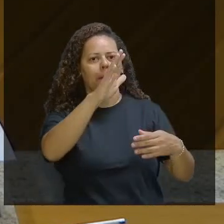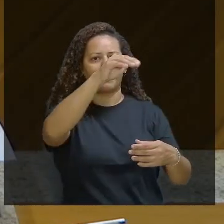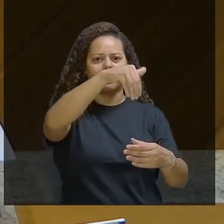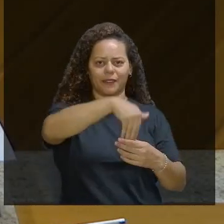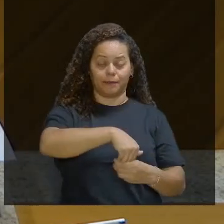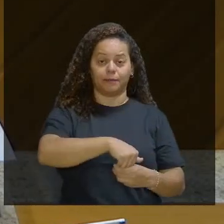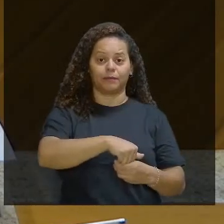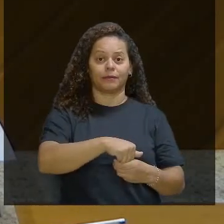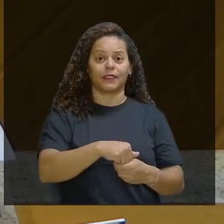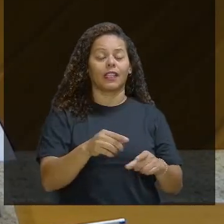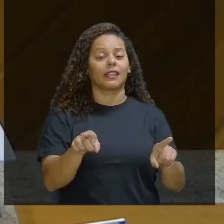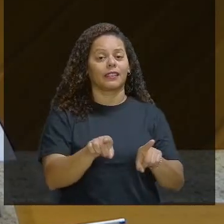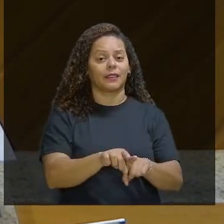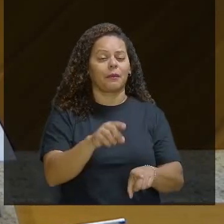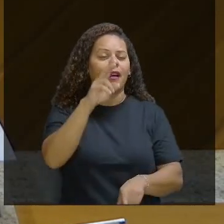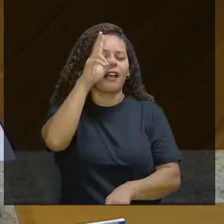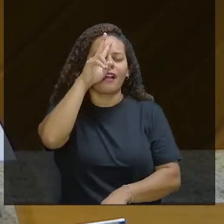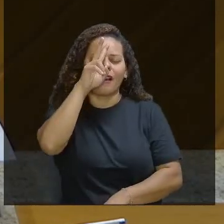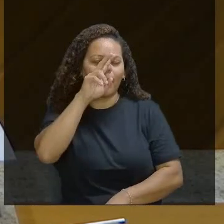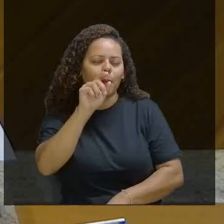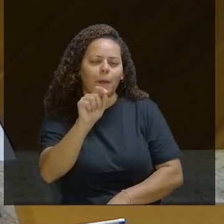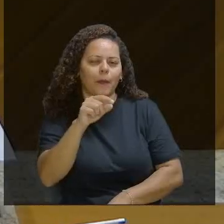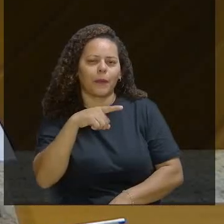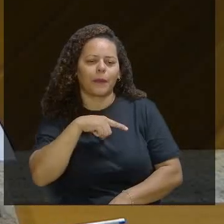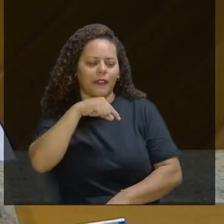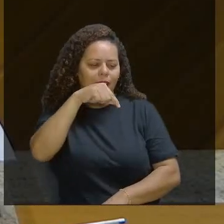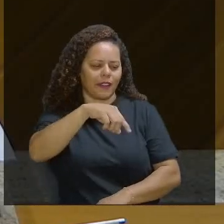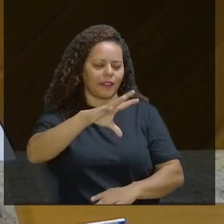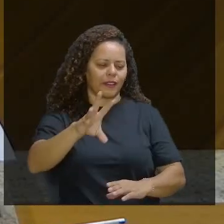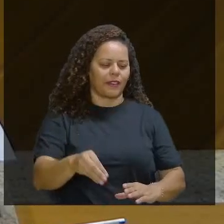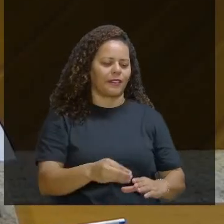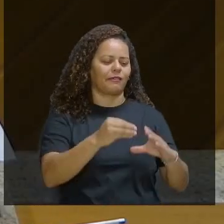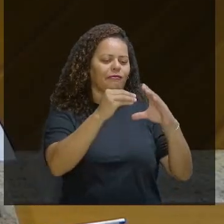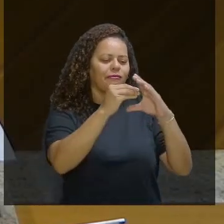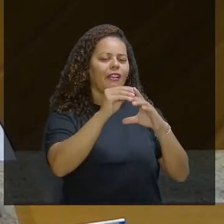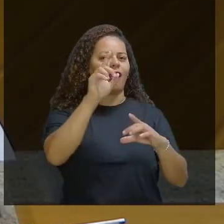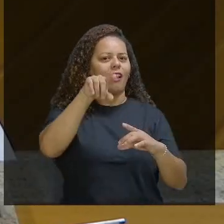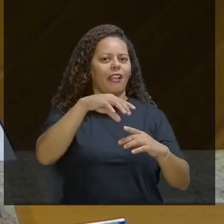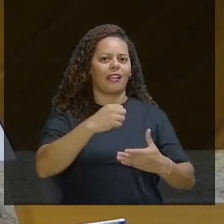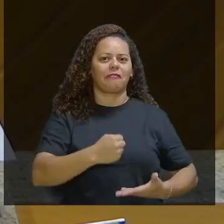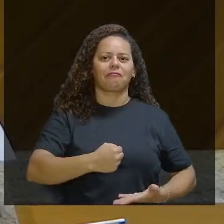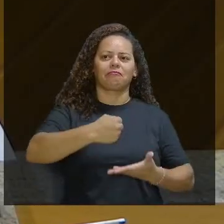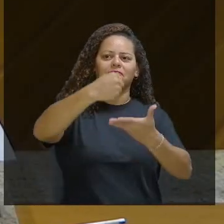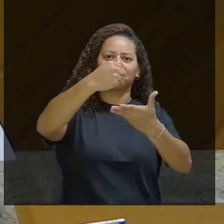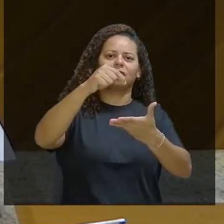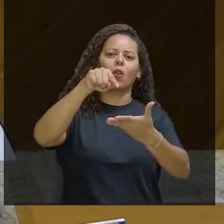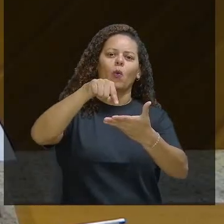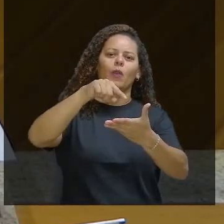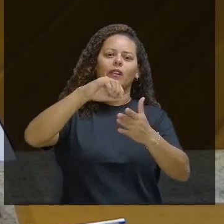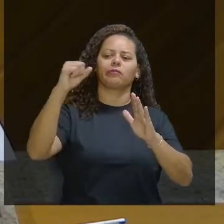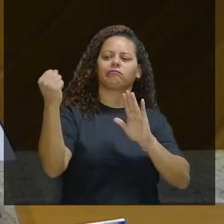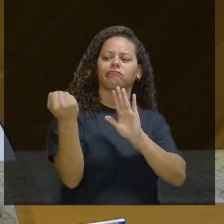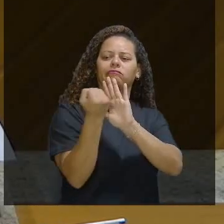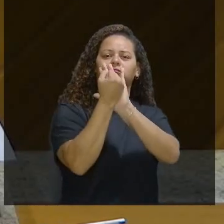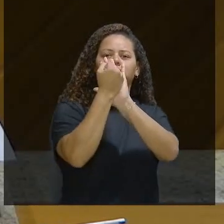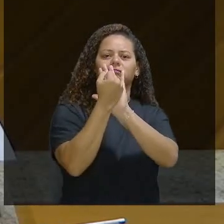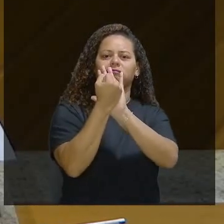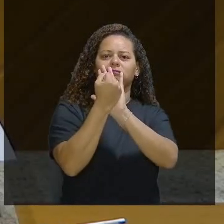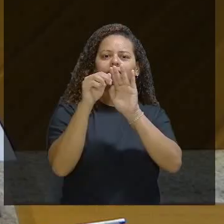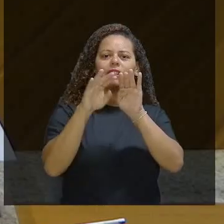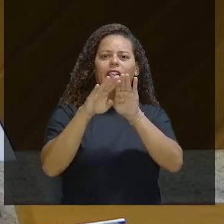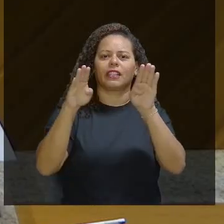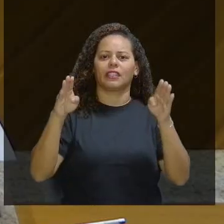lembrar, excelências, que o Tribunal Regional Eleitoral do Amapá foi contemplado recentemente com o selo